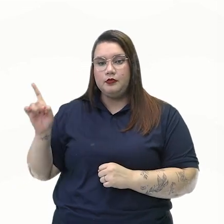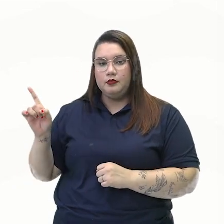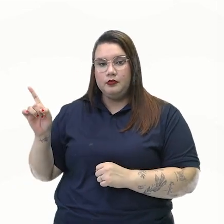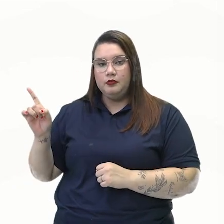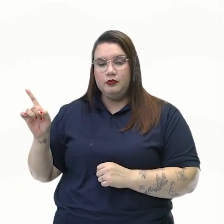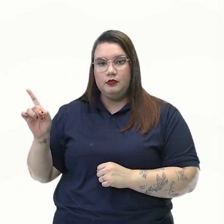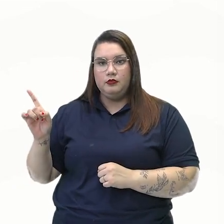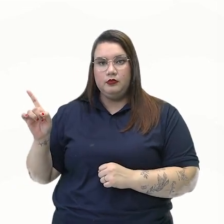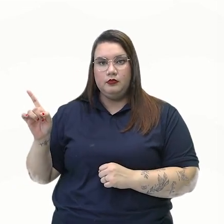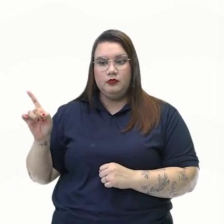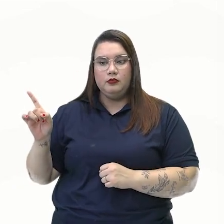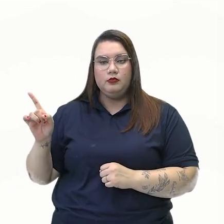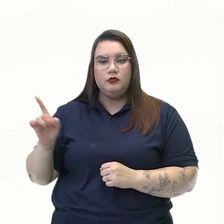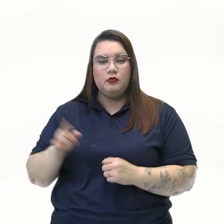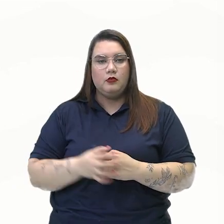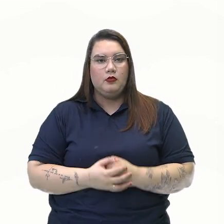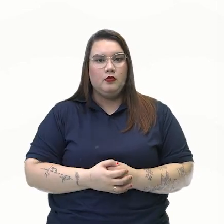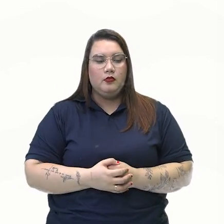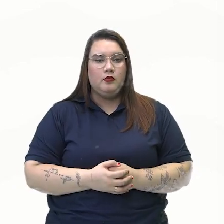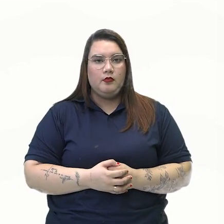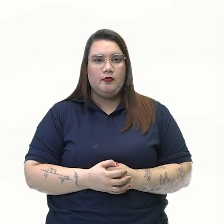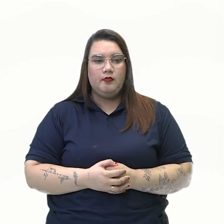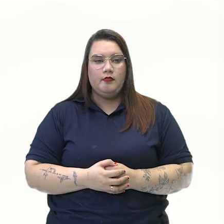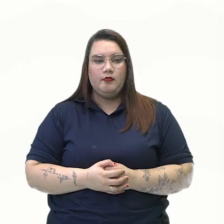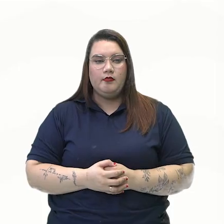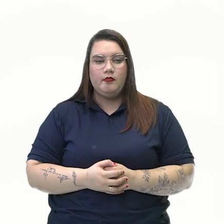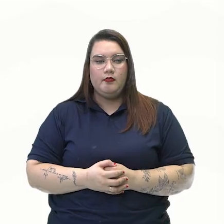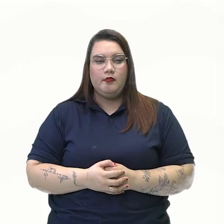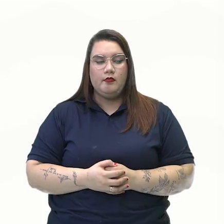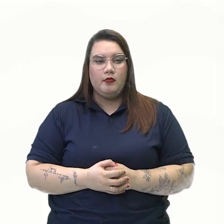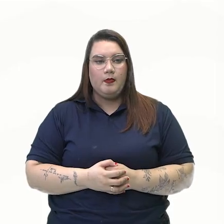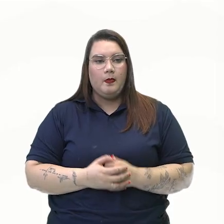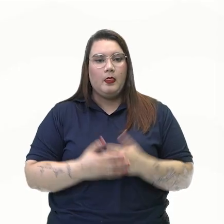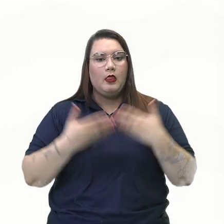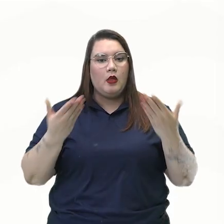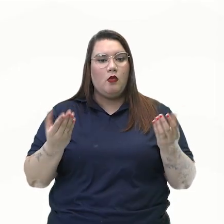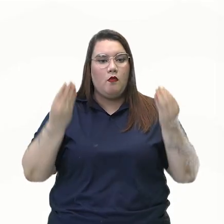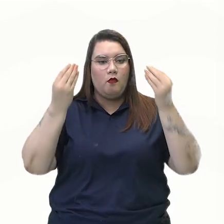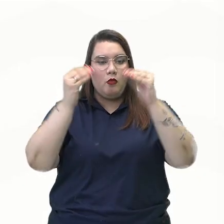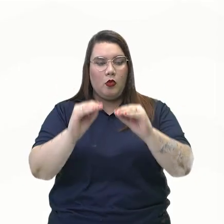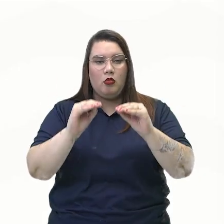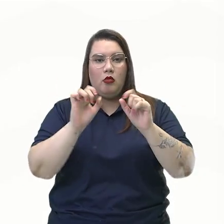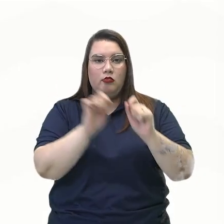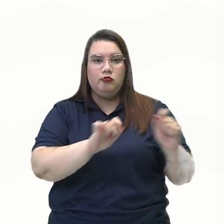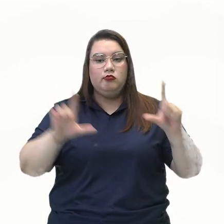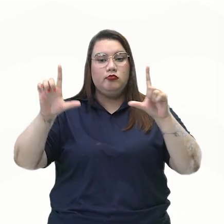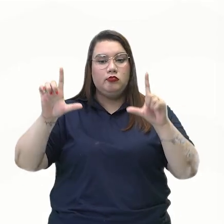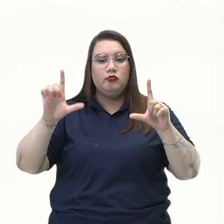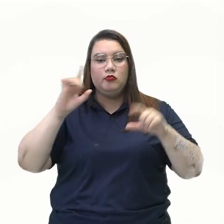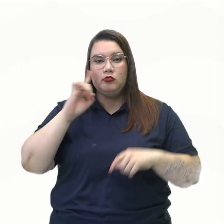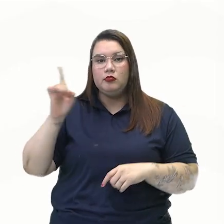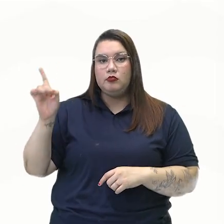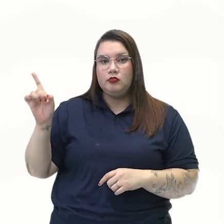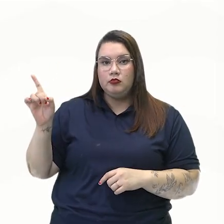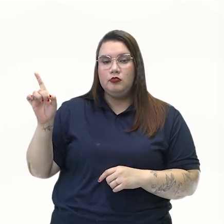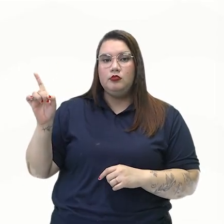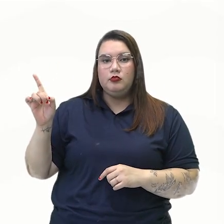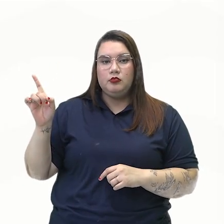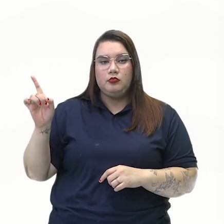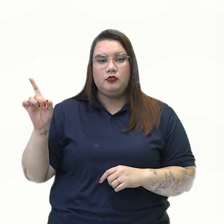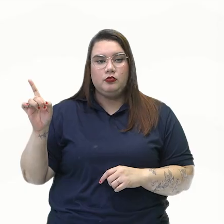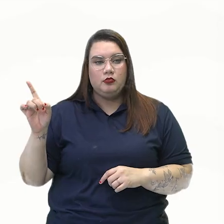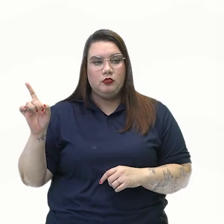velocidade, dividido por frequência, que é o f. Como está aqui na cartela para você, certo? Olha